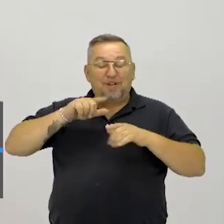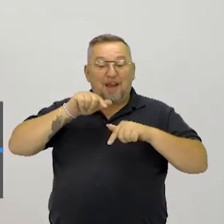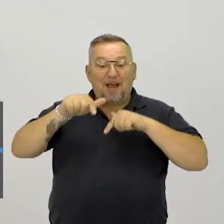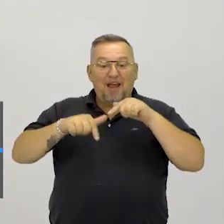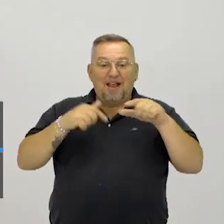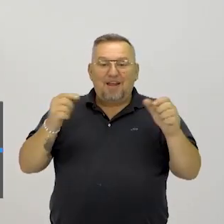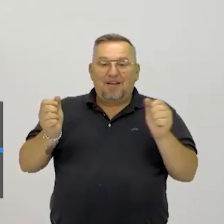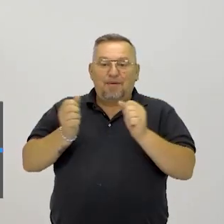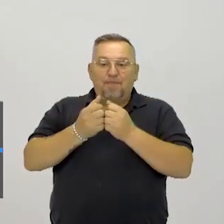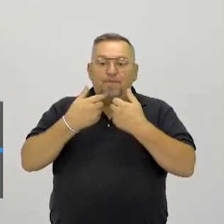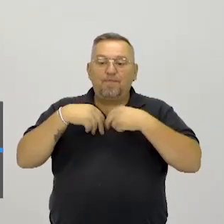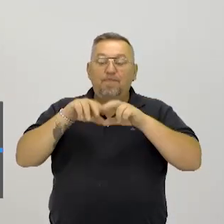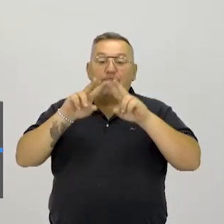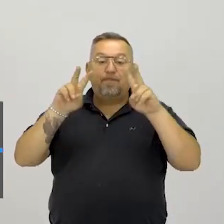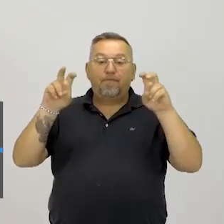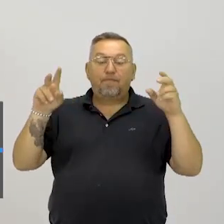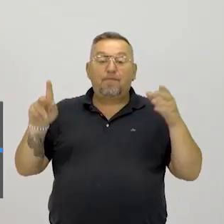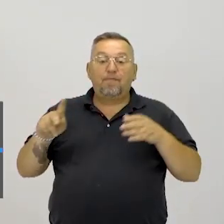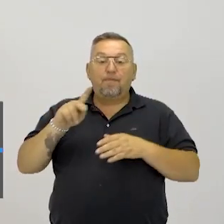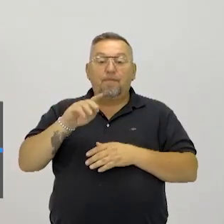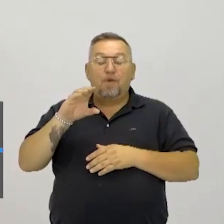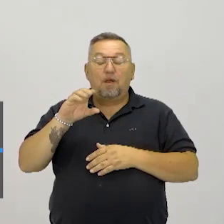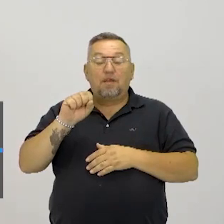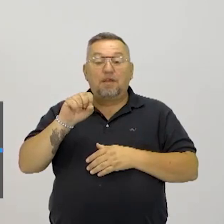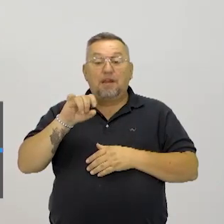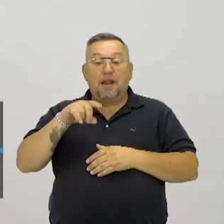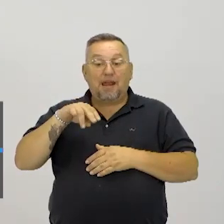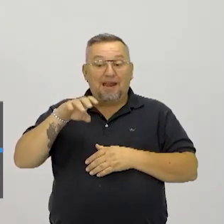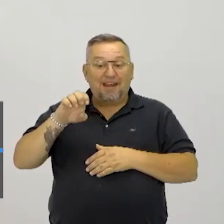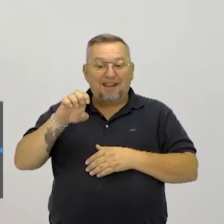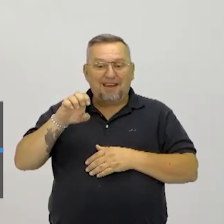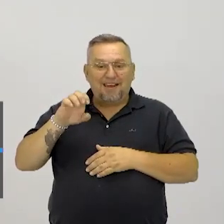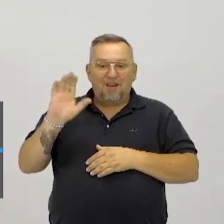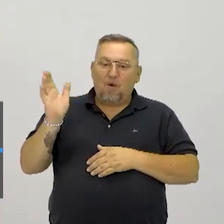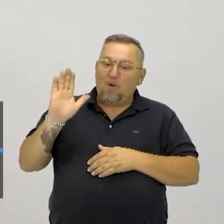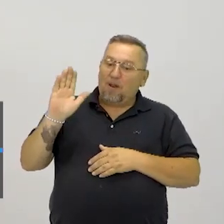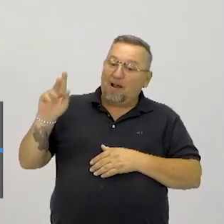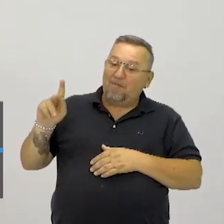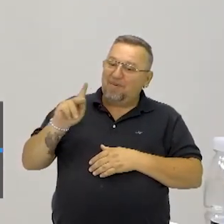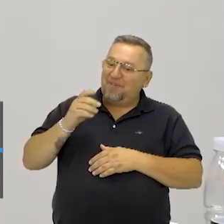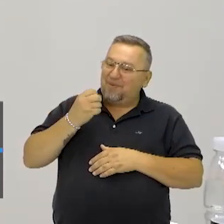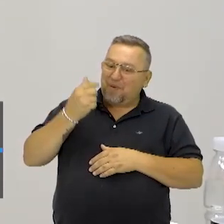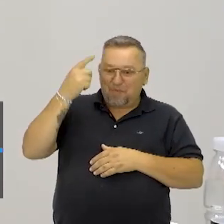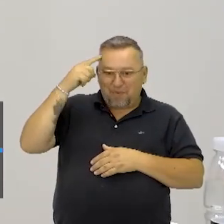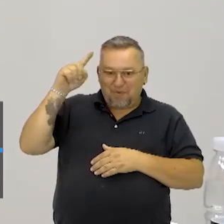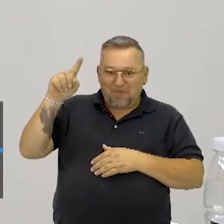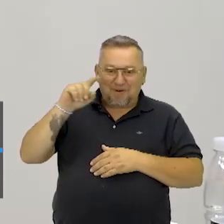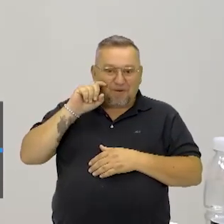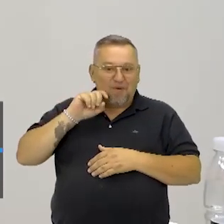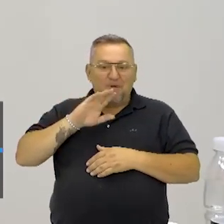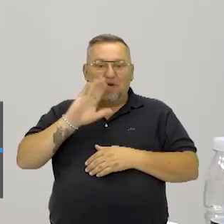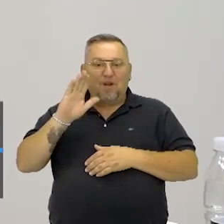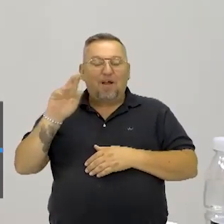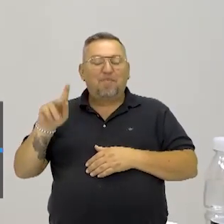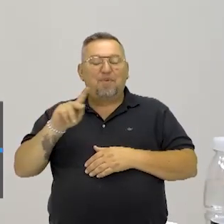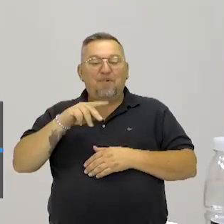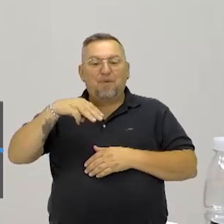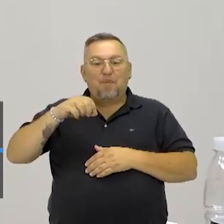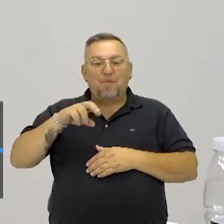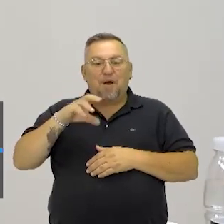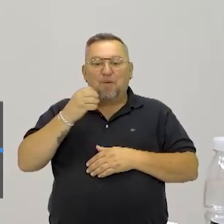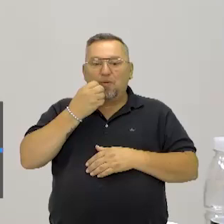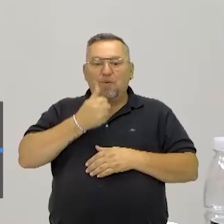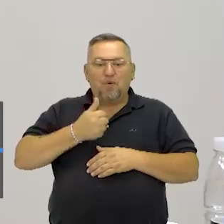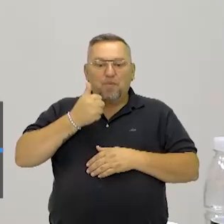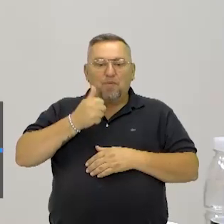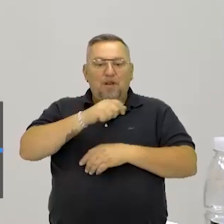com vocês esse assunto, a professora Silene já está aqui ao meu lado, eu a cumprimento. Olá, professora Silene. Olá, professor Mauro, tudo bem?